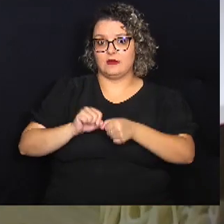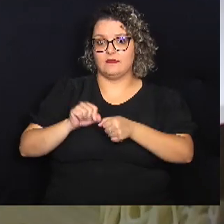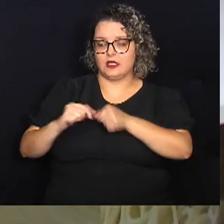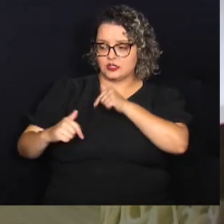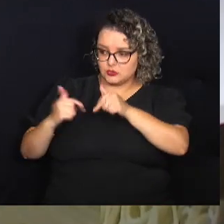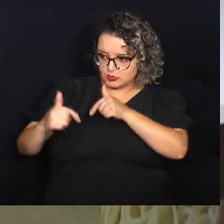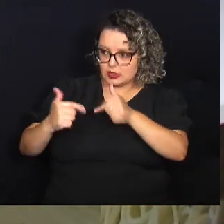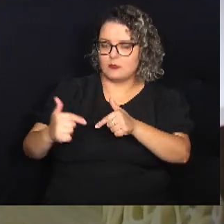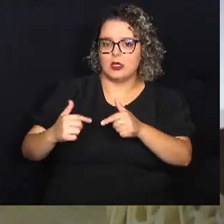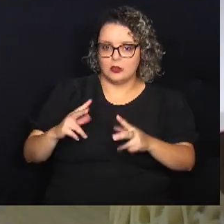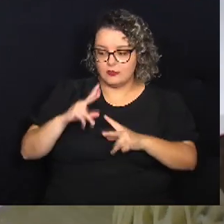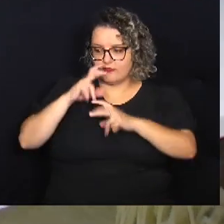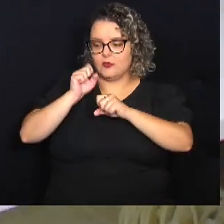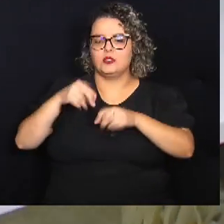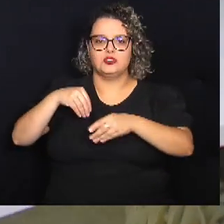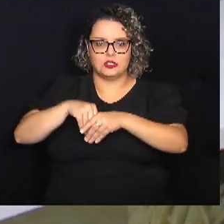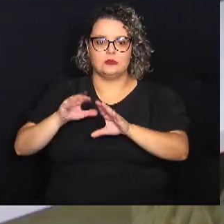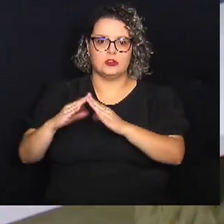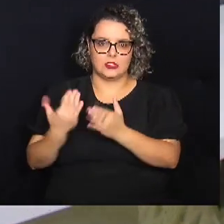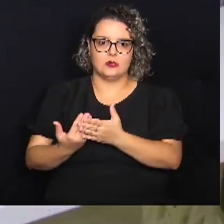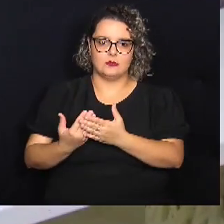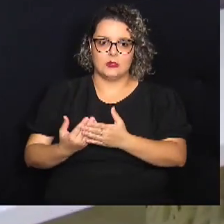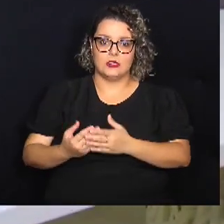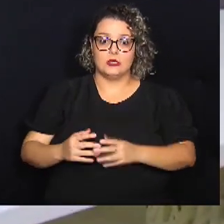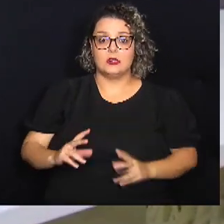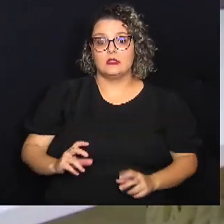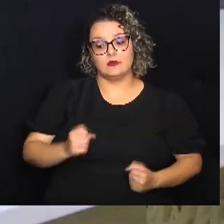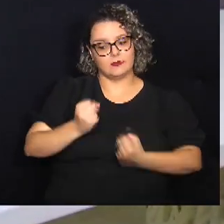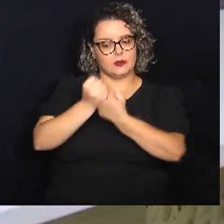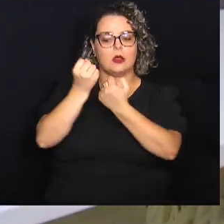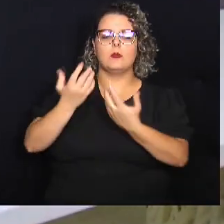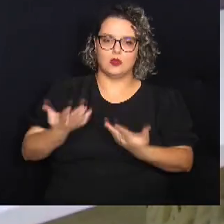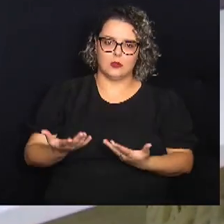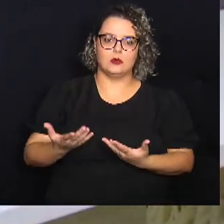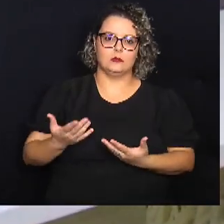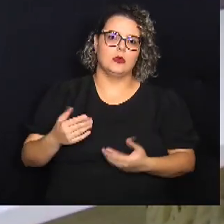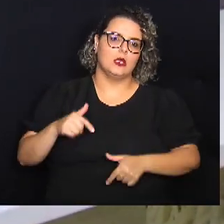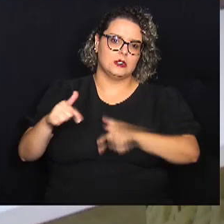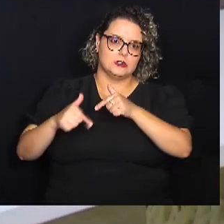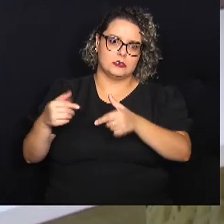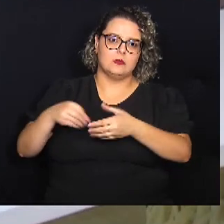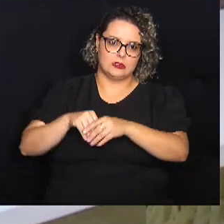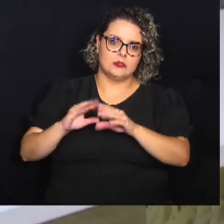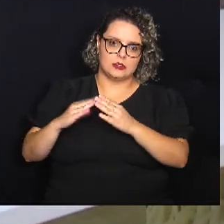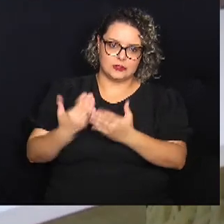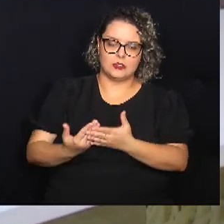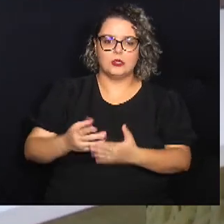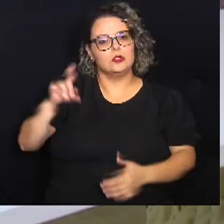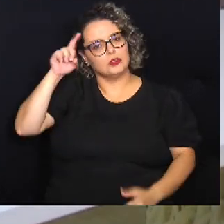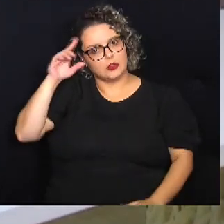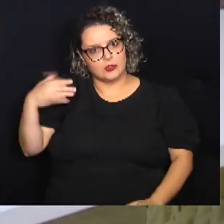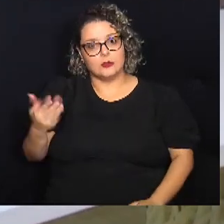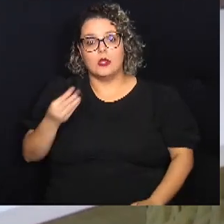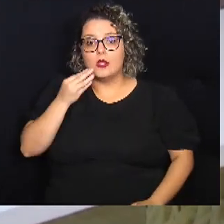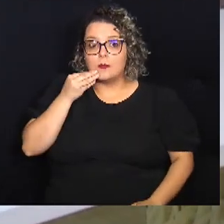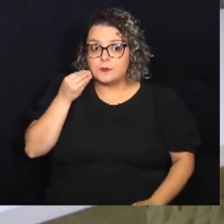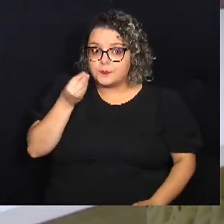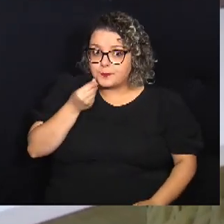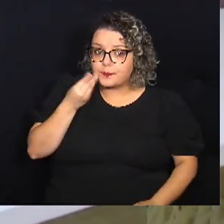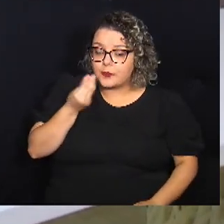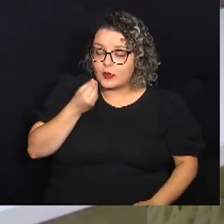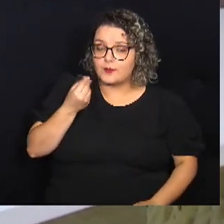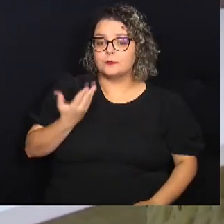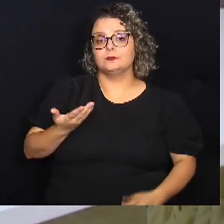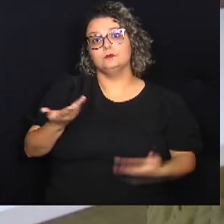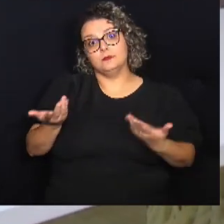escola, E ele intensifica esse trabalho, Então, eu particularmente, todo dia incentivo que experimentem, Mas